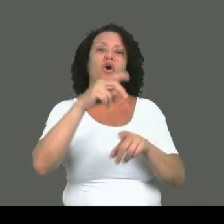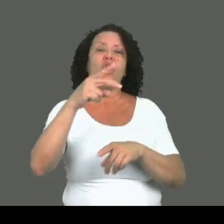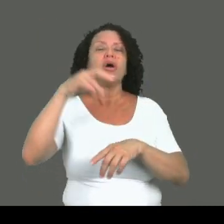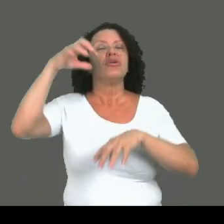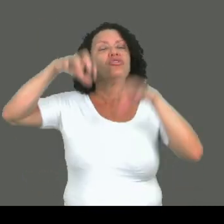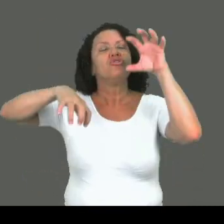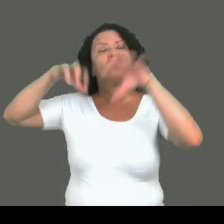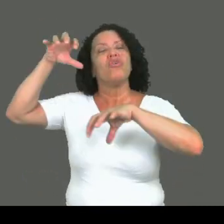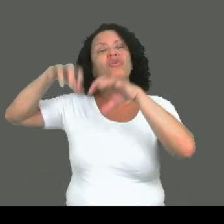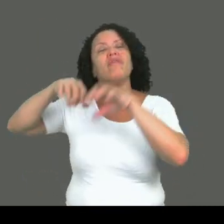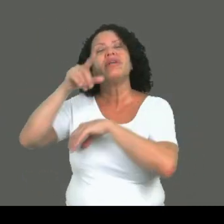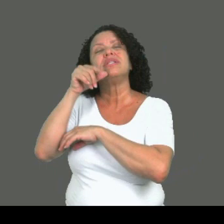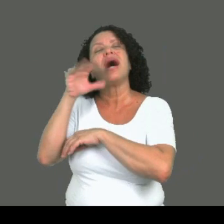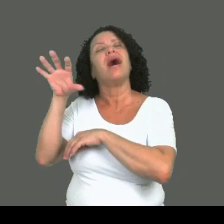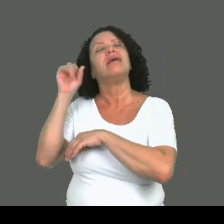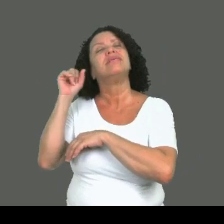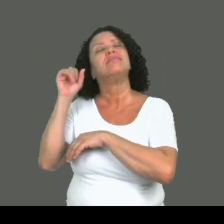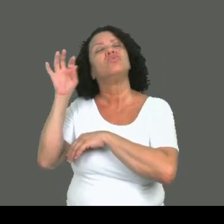de água, enfim.